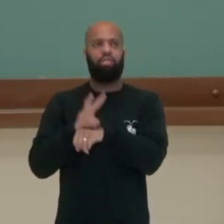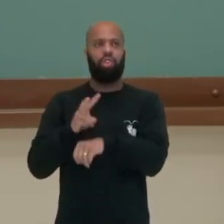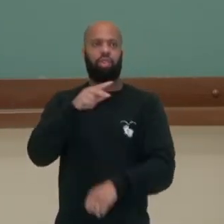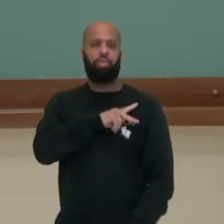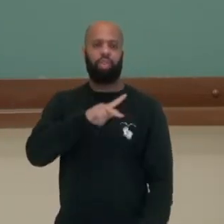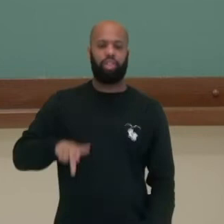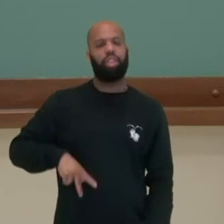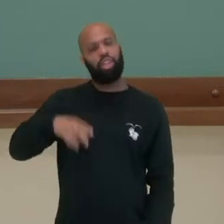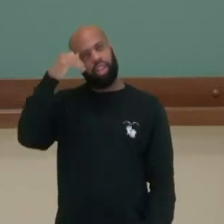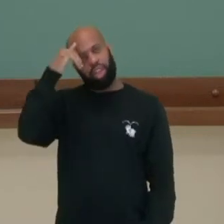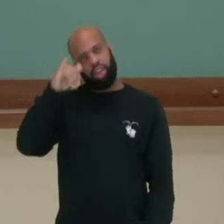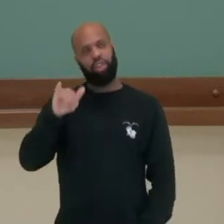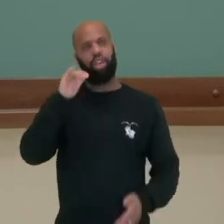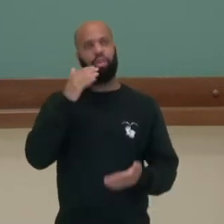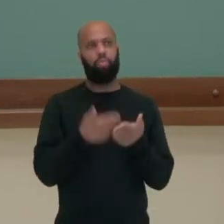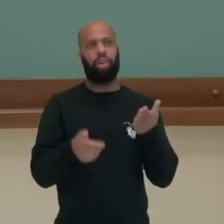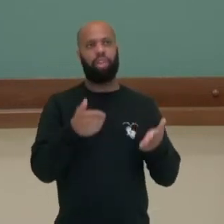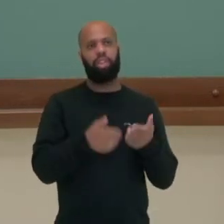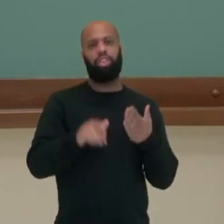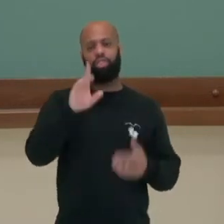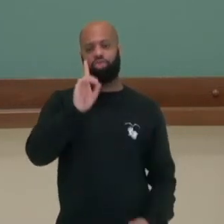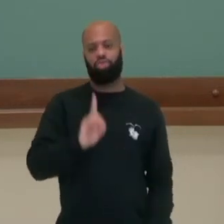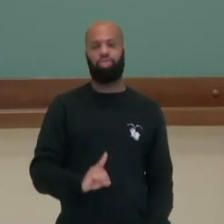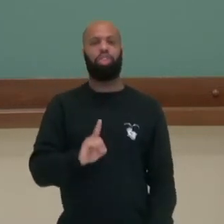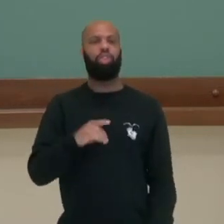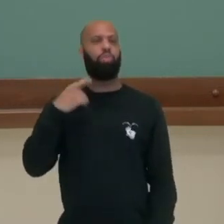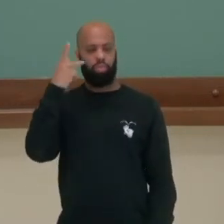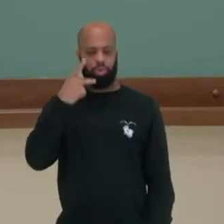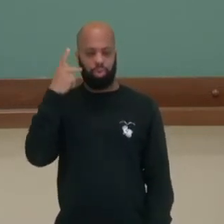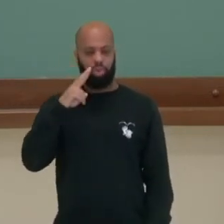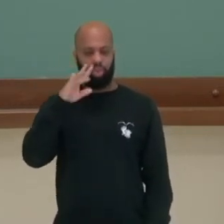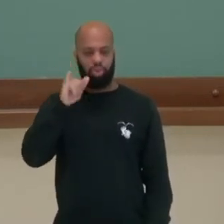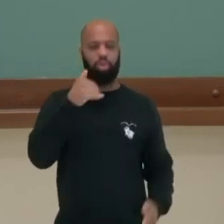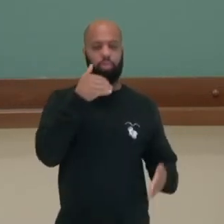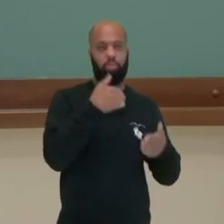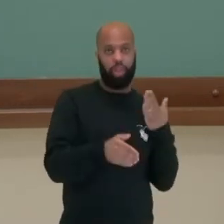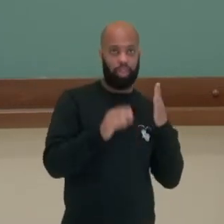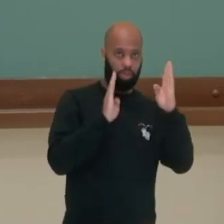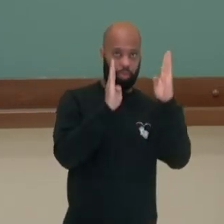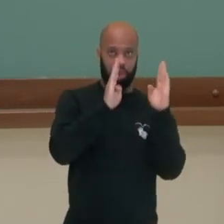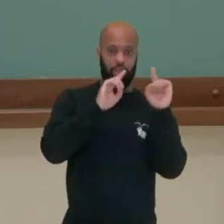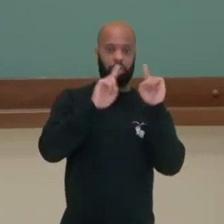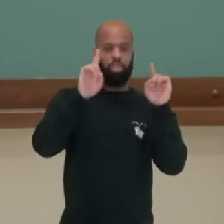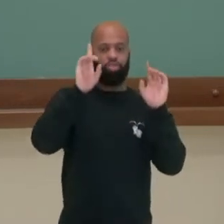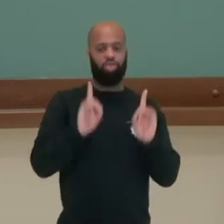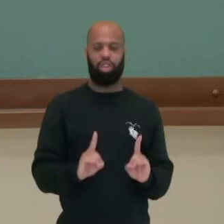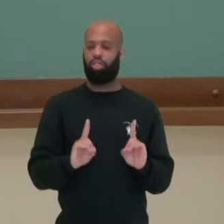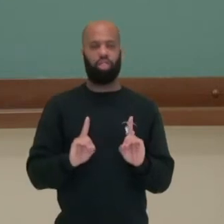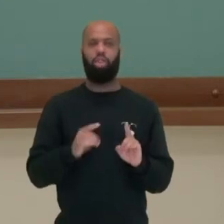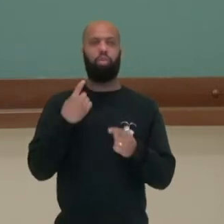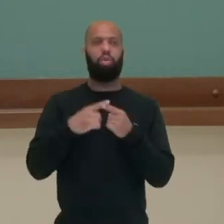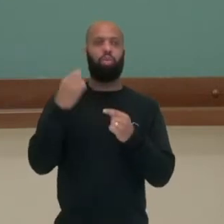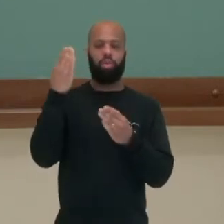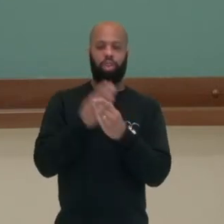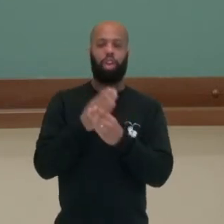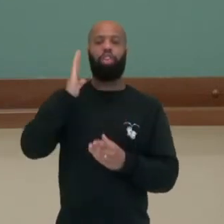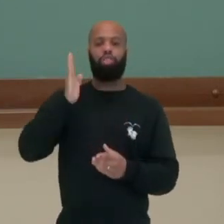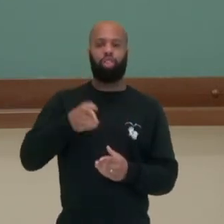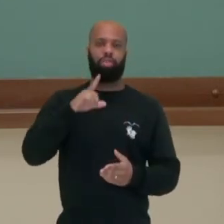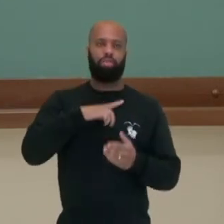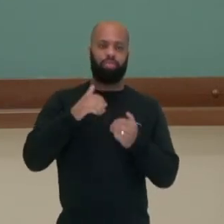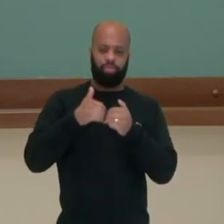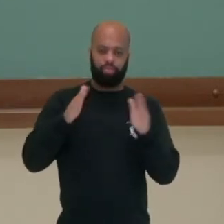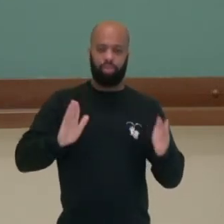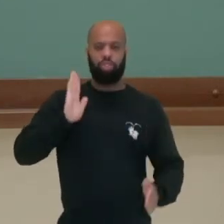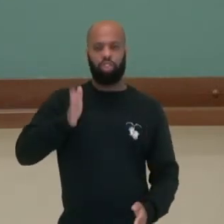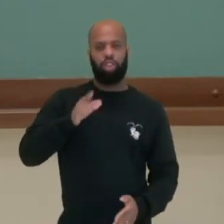que ele perdesse os direitos políticos, então. Perderia o mandato, mas não os direitos. Não adiantou, como o processo já estava aberto e